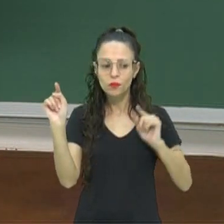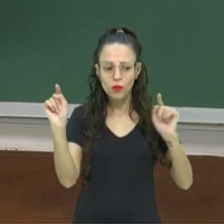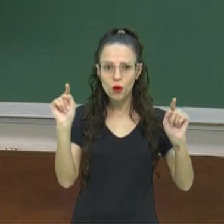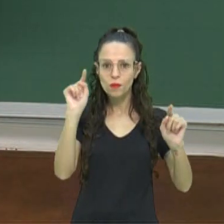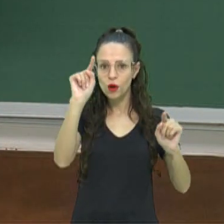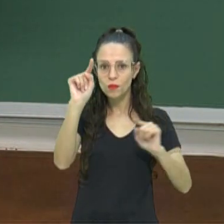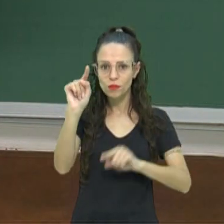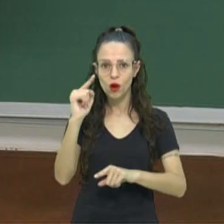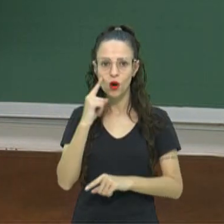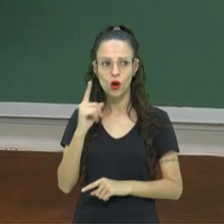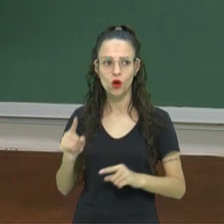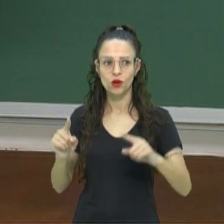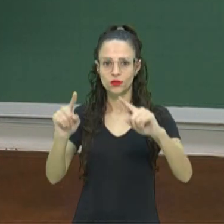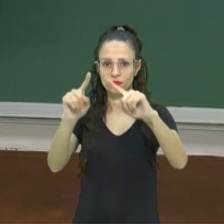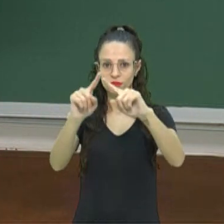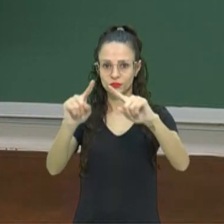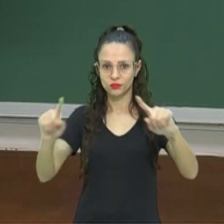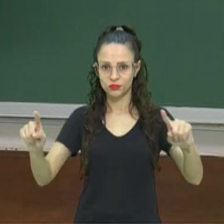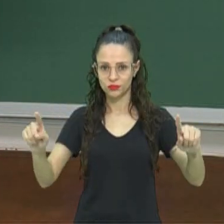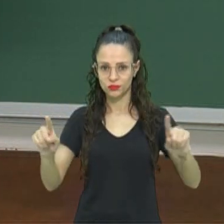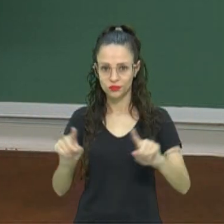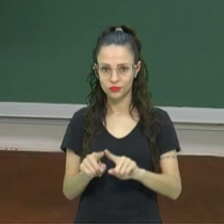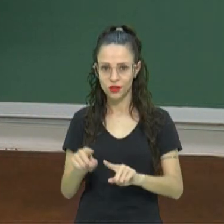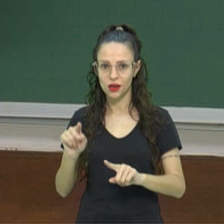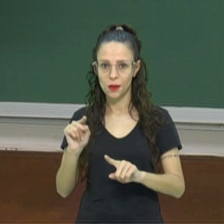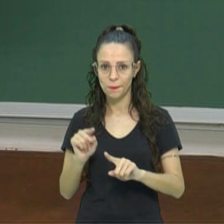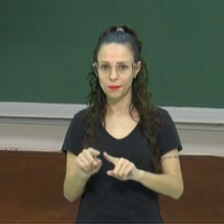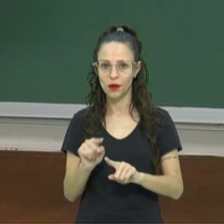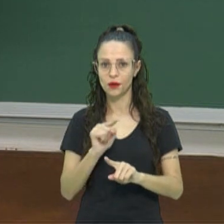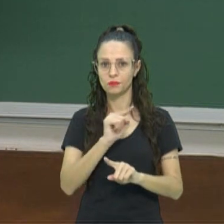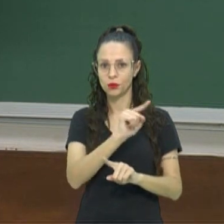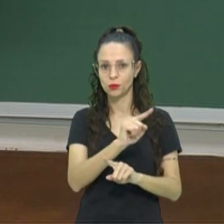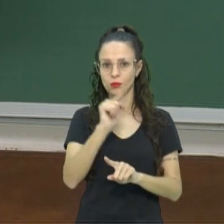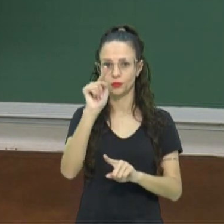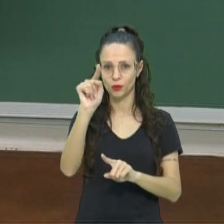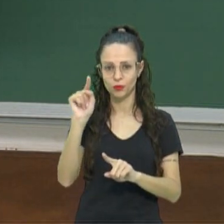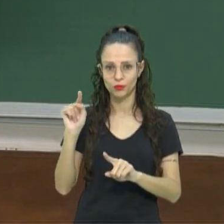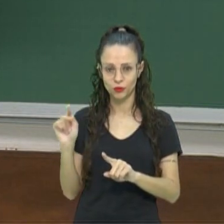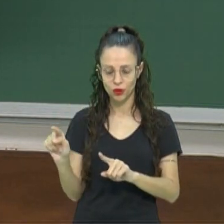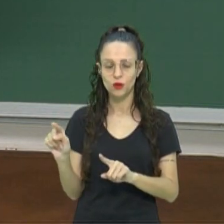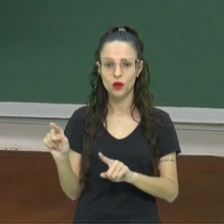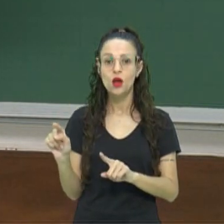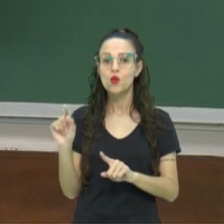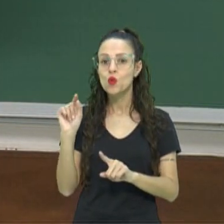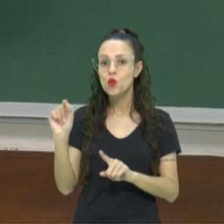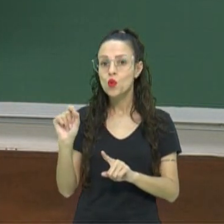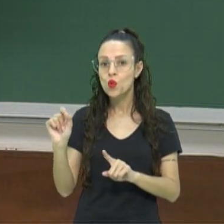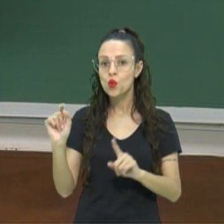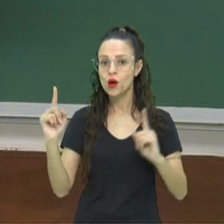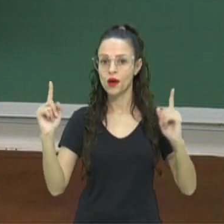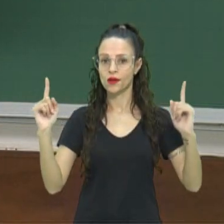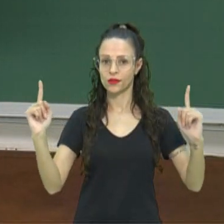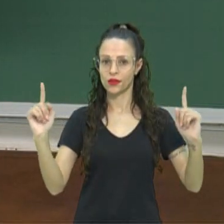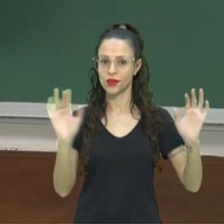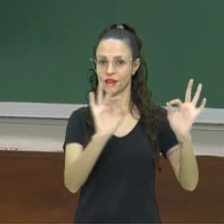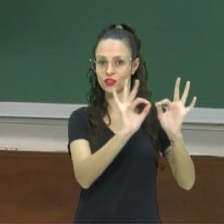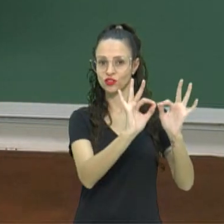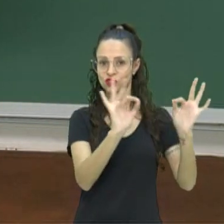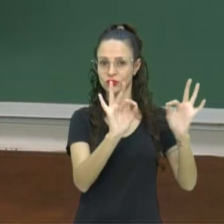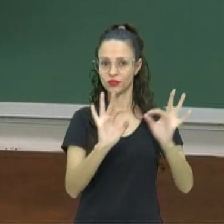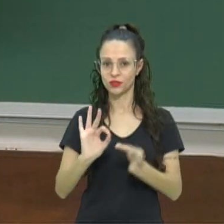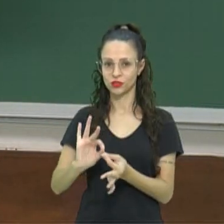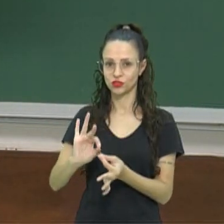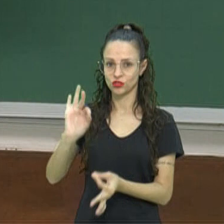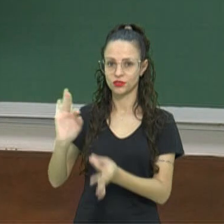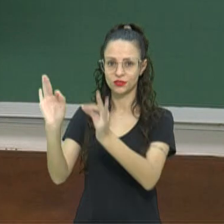certo? Então, olha aqui, ó. Os 4 vértices do losango eles são equidistantes da